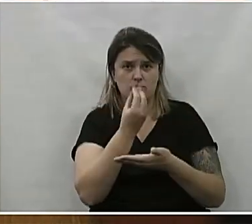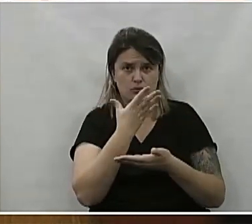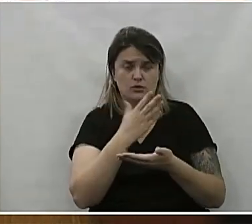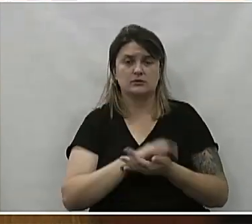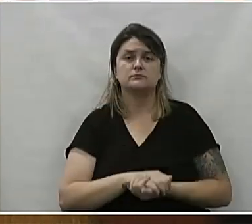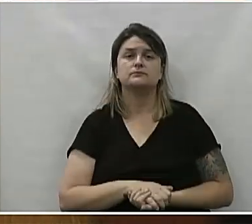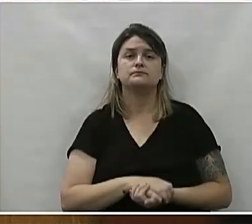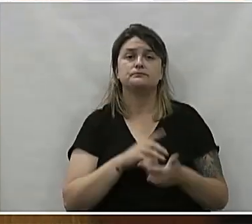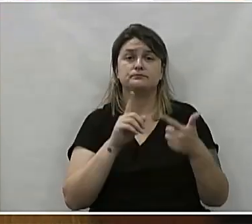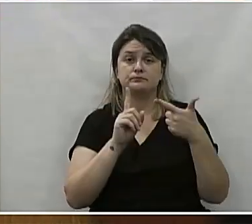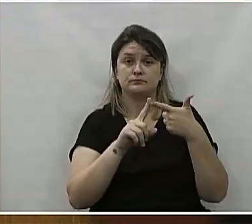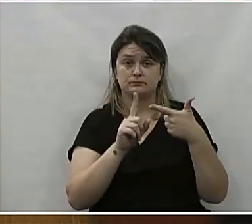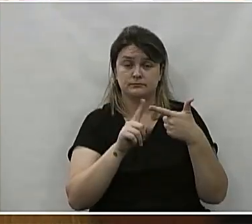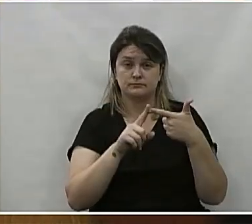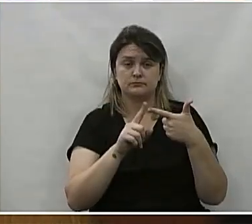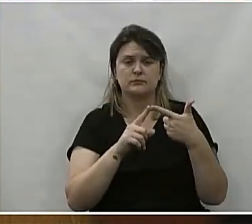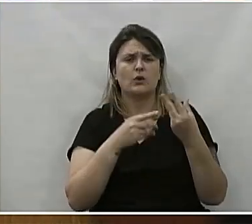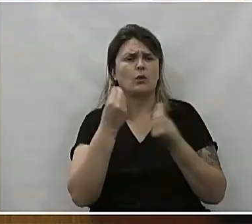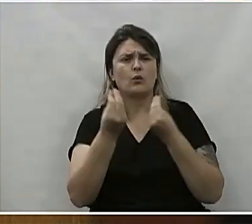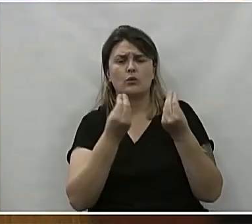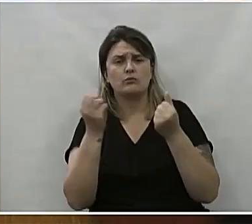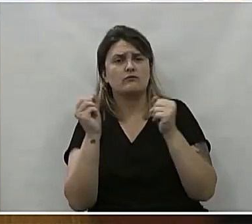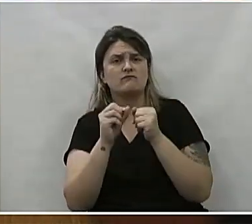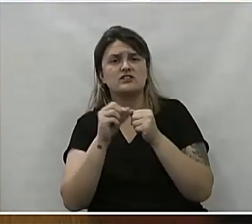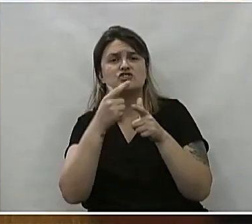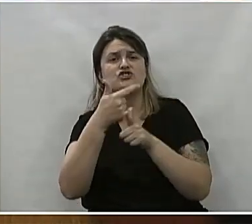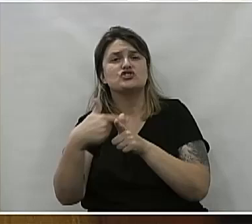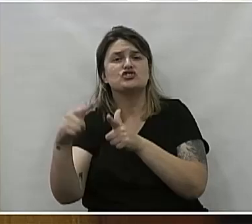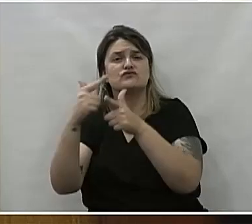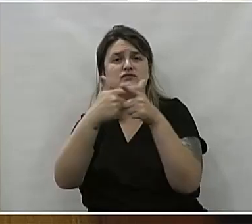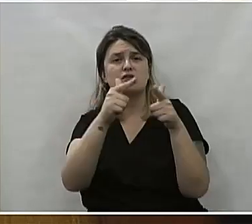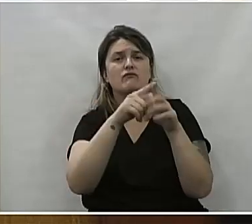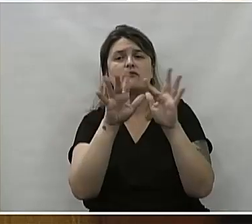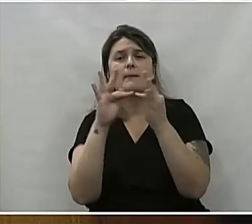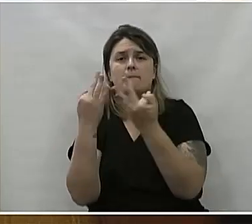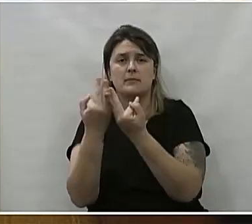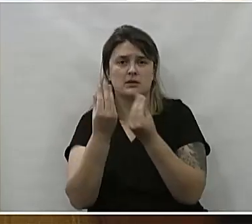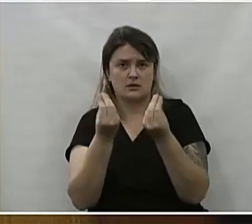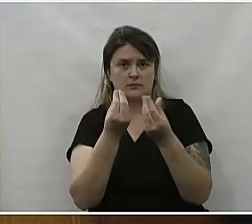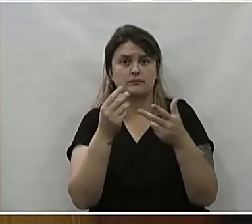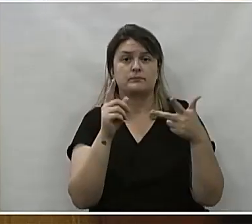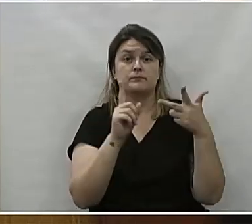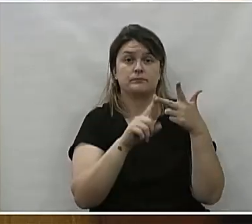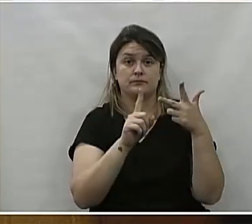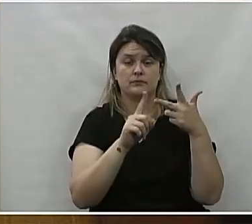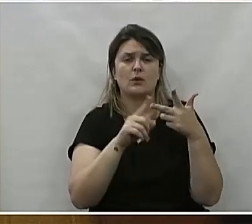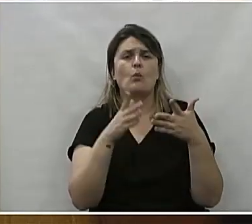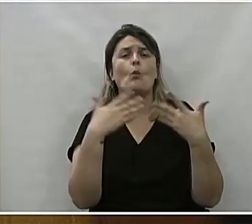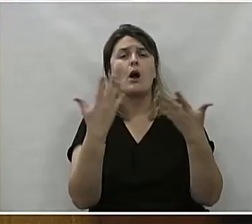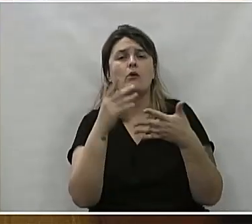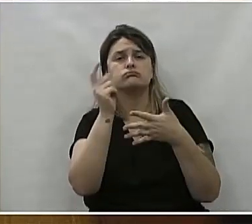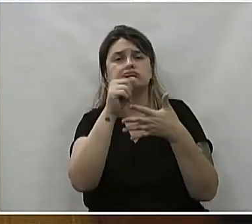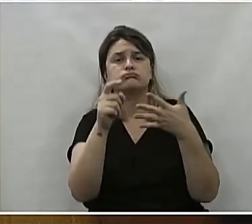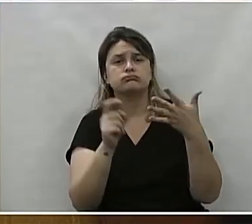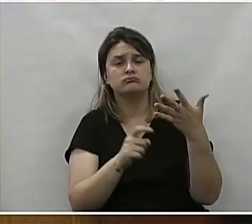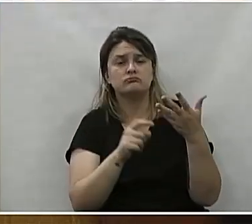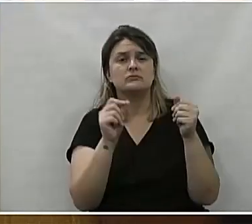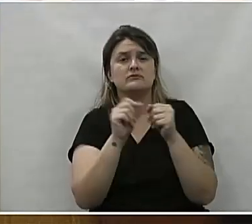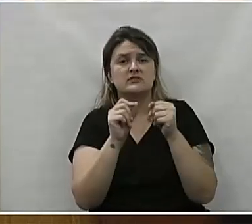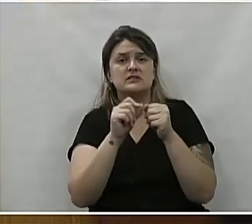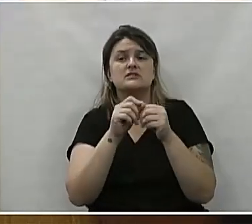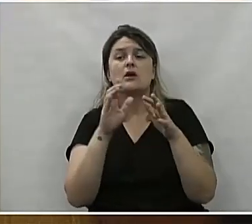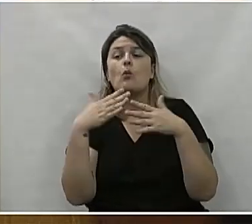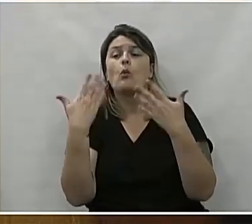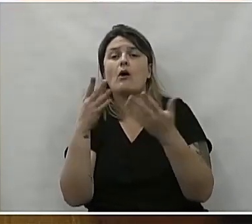nossa cidade 2. Como foi realizada a divisão das famílias a serem beneficiadas 3. Quais os critérios foram estabelecidos